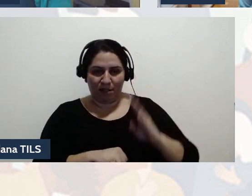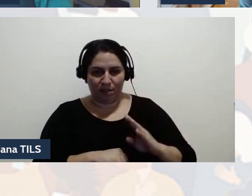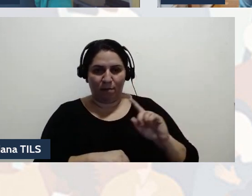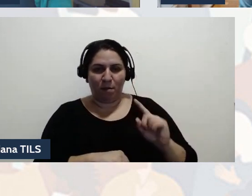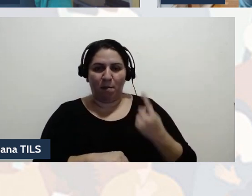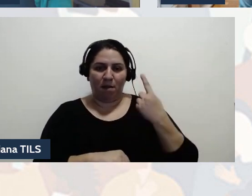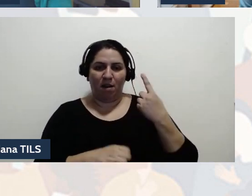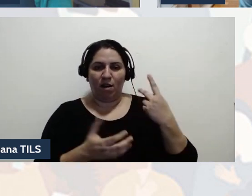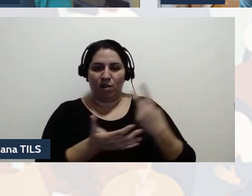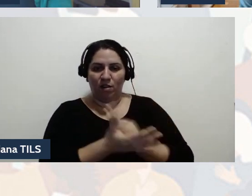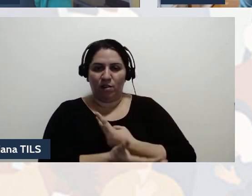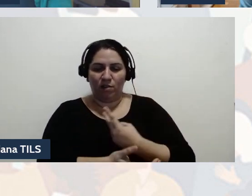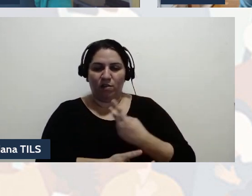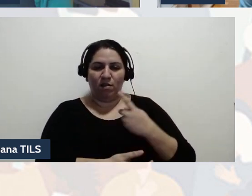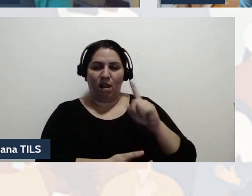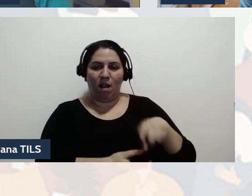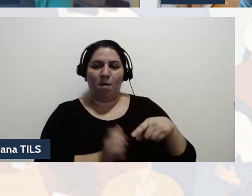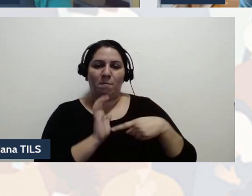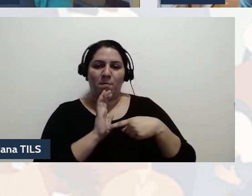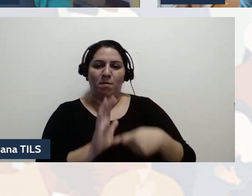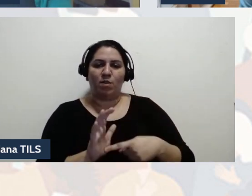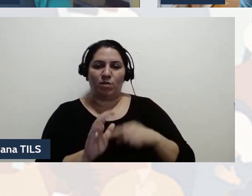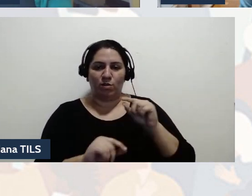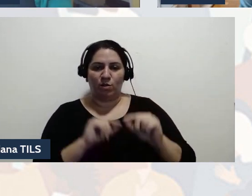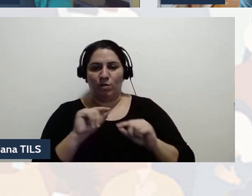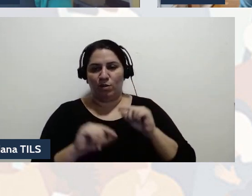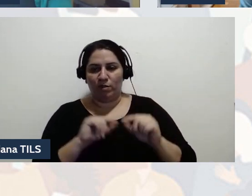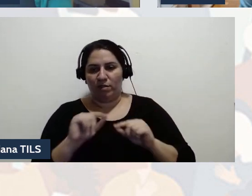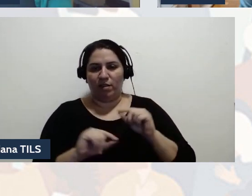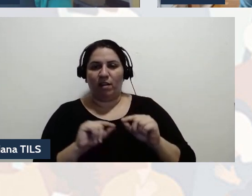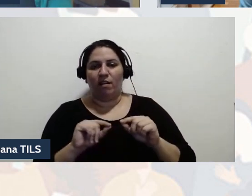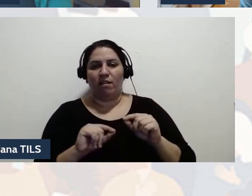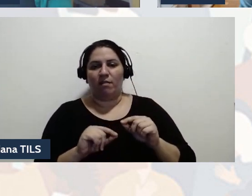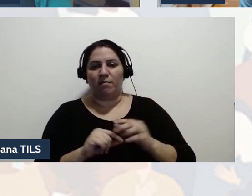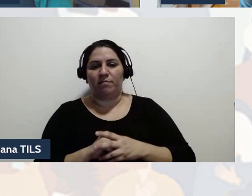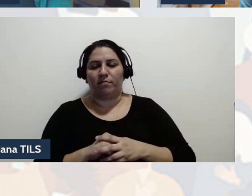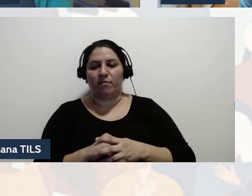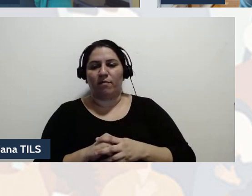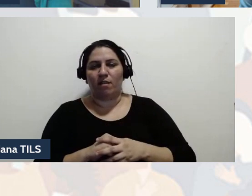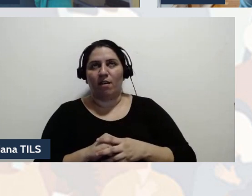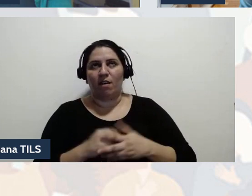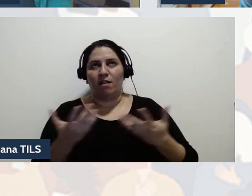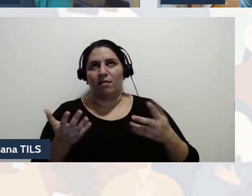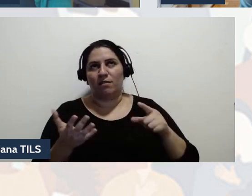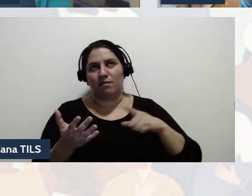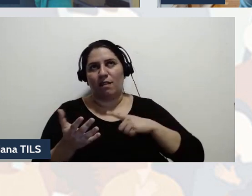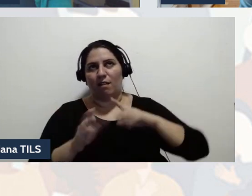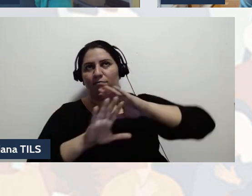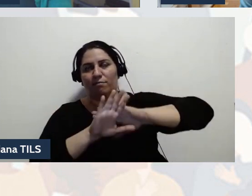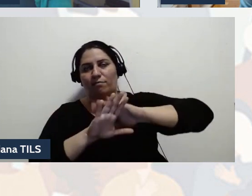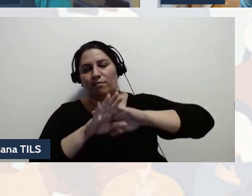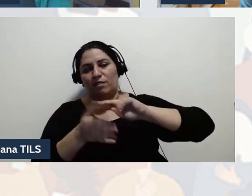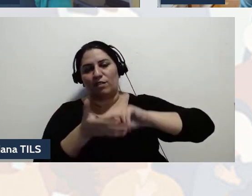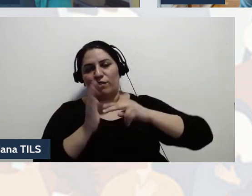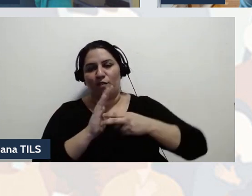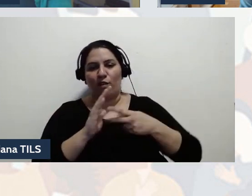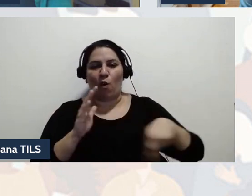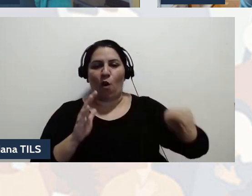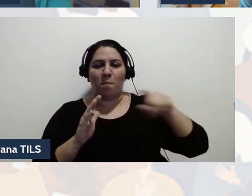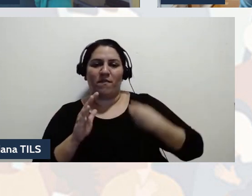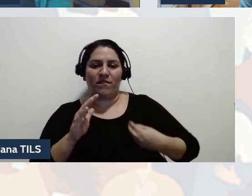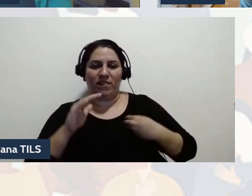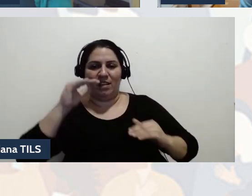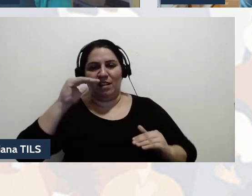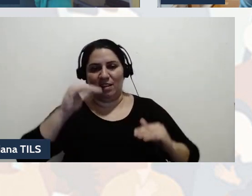confirmado que a gente teve no Brasil, né, que diz muito sobre o